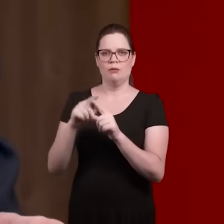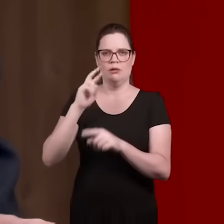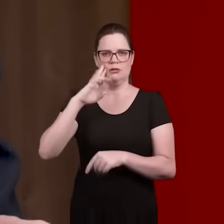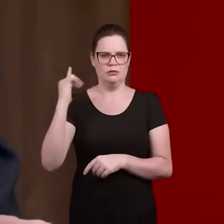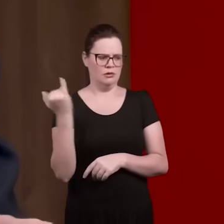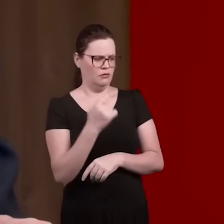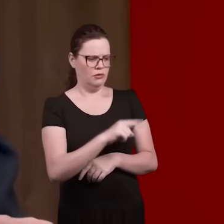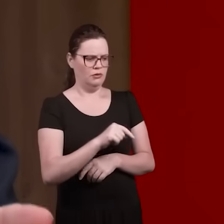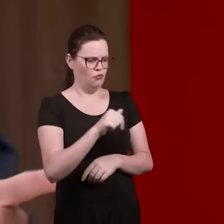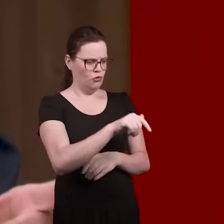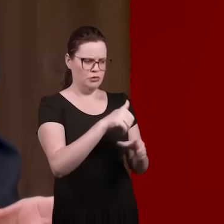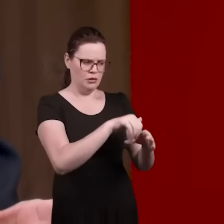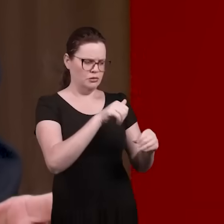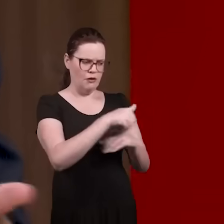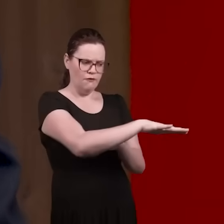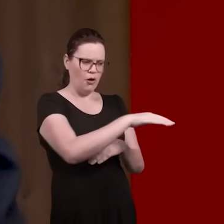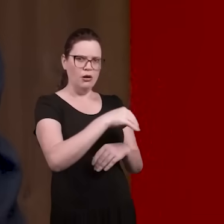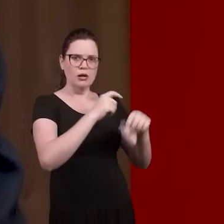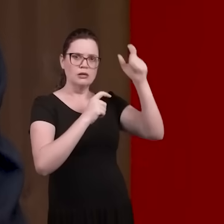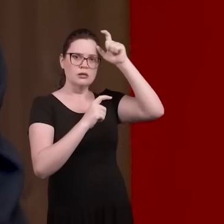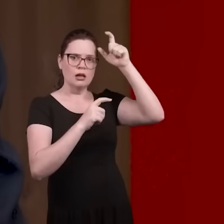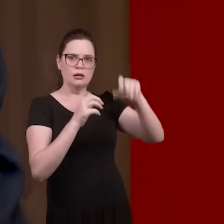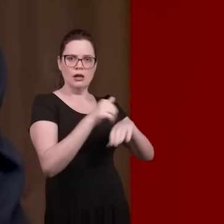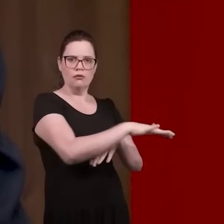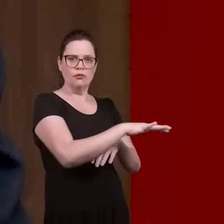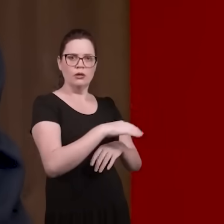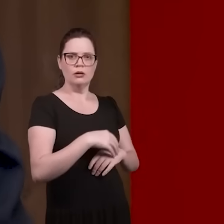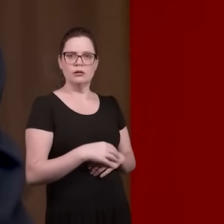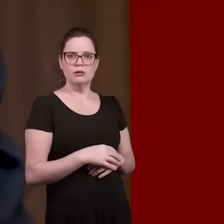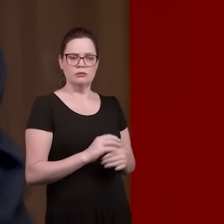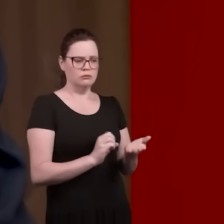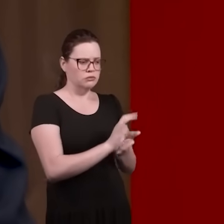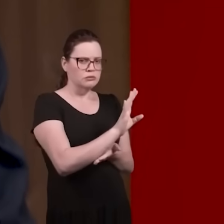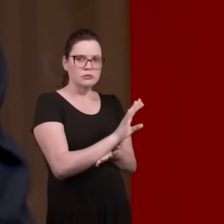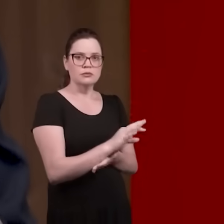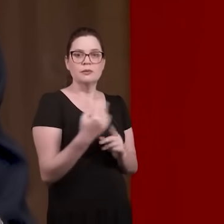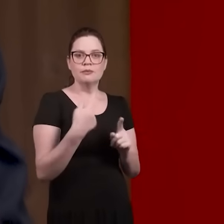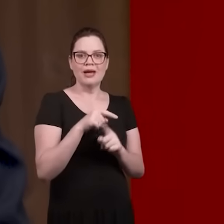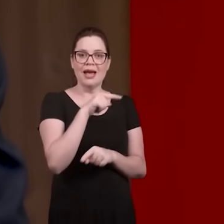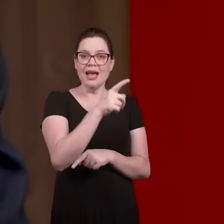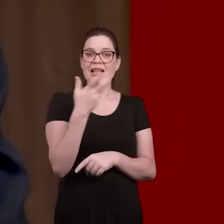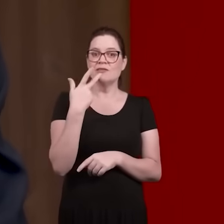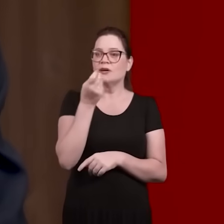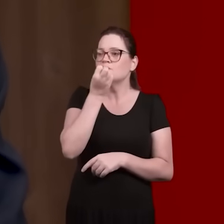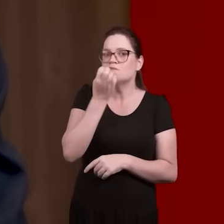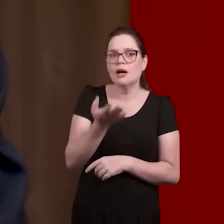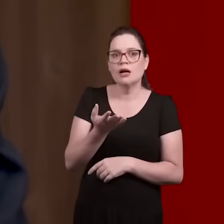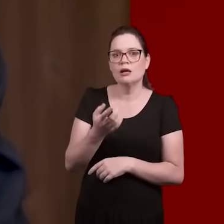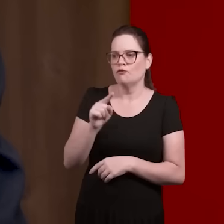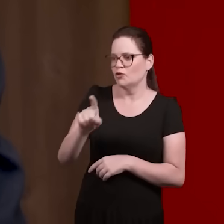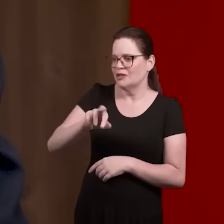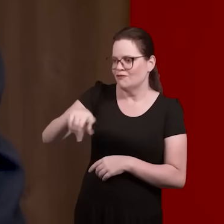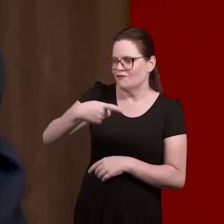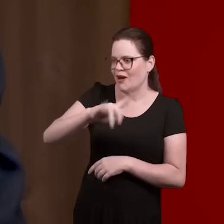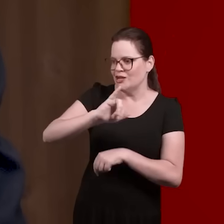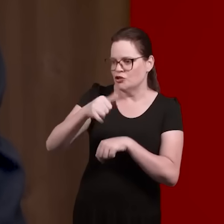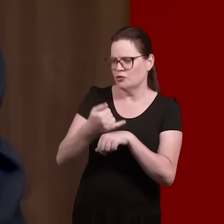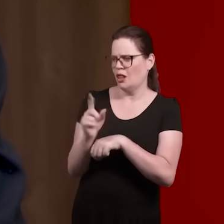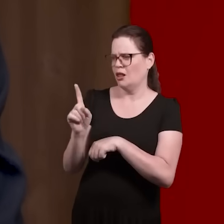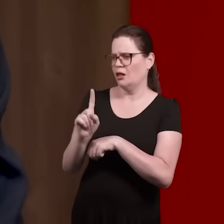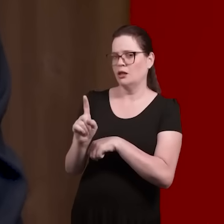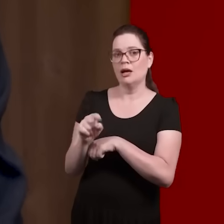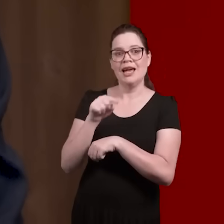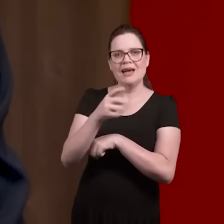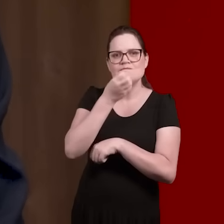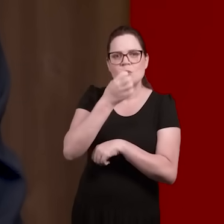Senhor repreendeu para trás de mim. Porque aquela palavra, por mais bem intencionada que era, mudava o projeto. Exatamente. Porque